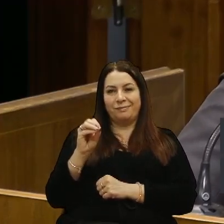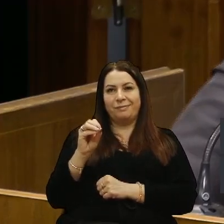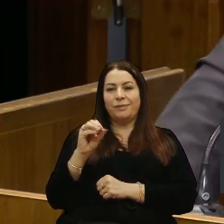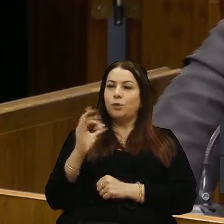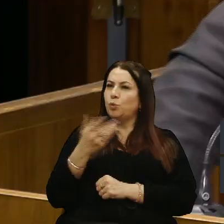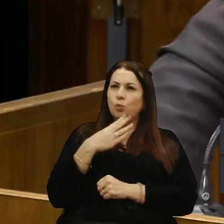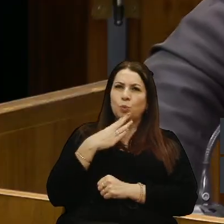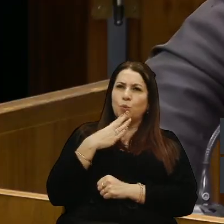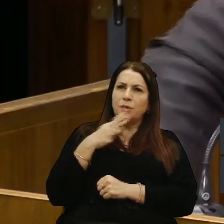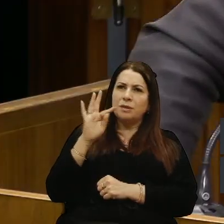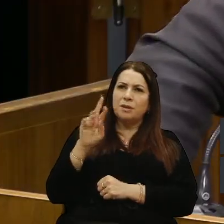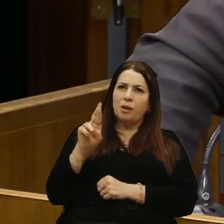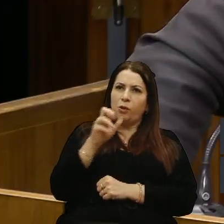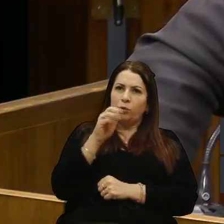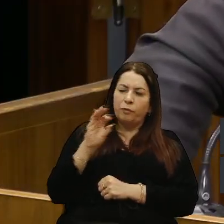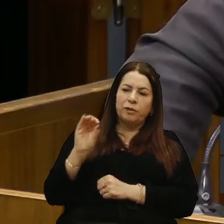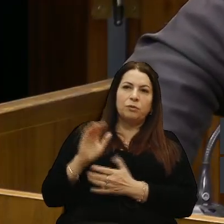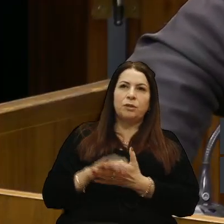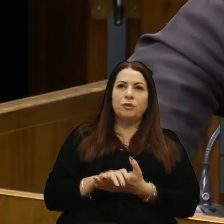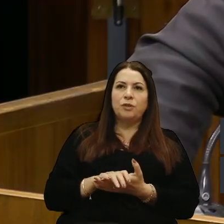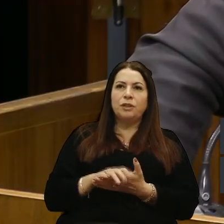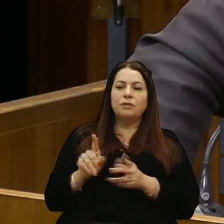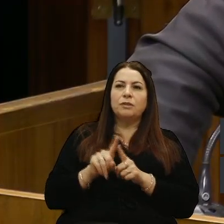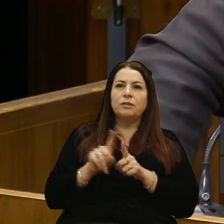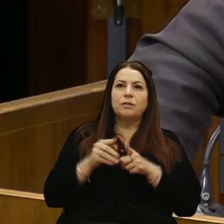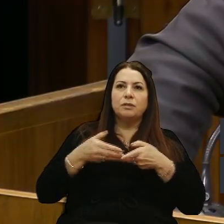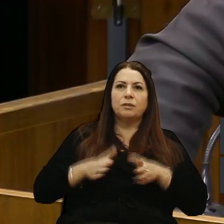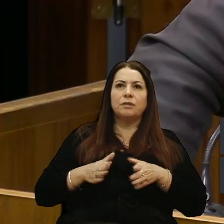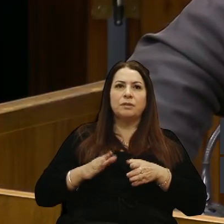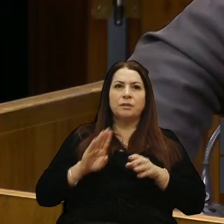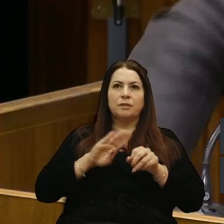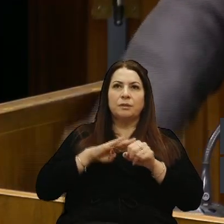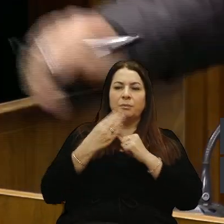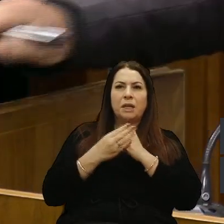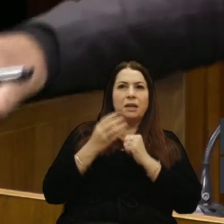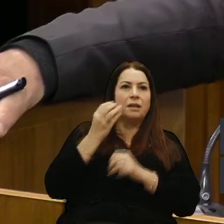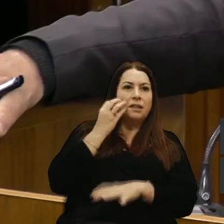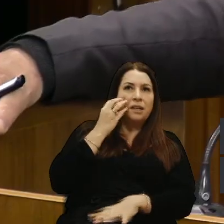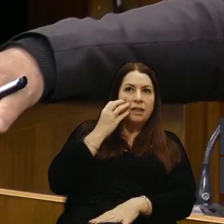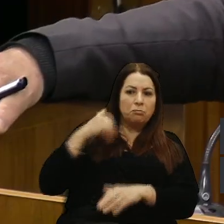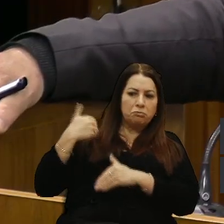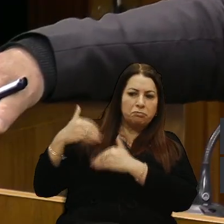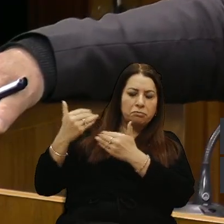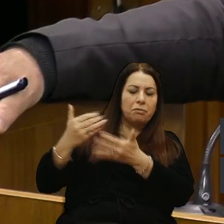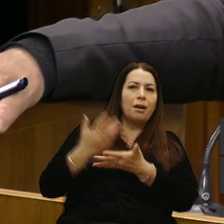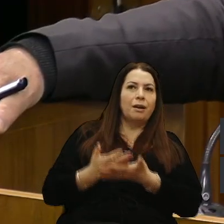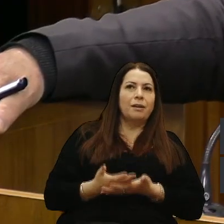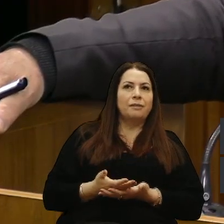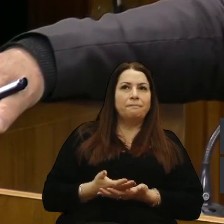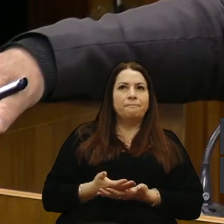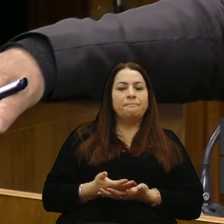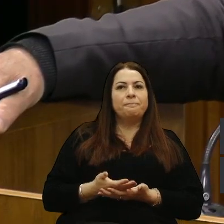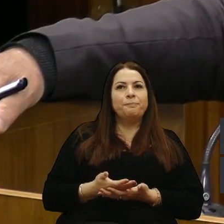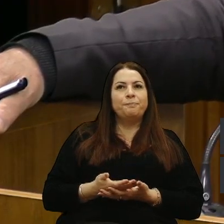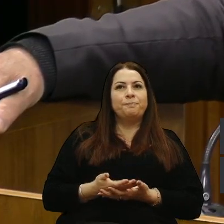Todo mundo conhece o Trovão, né? Que é natural de Anarrec, e sua trajetória foi muito